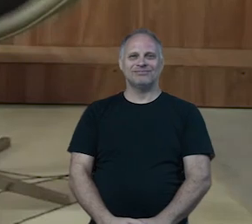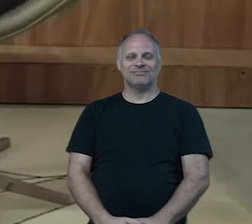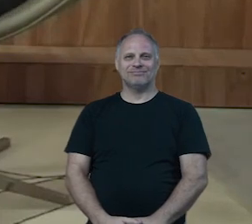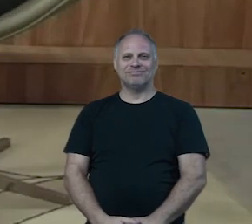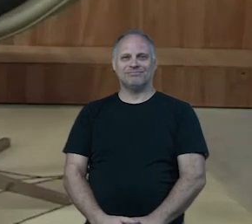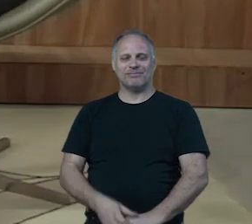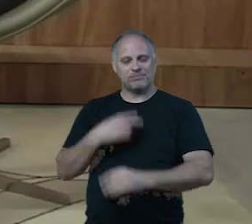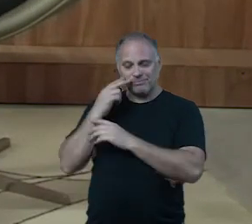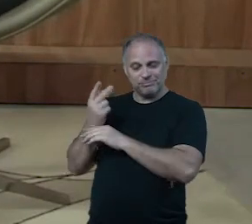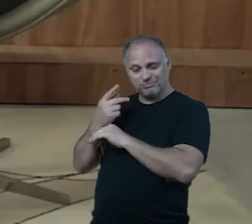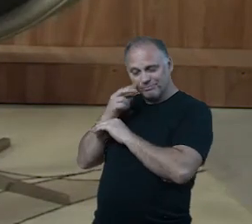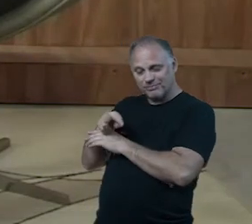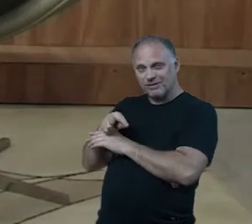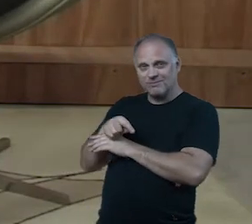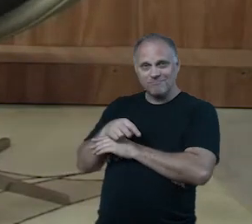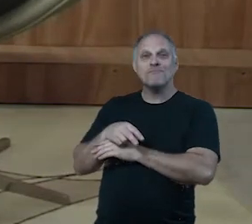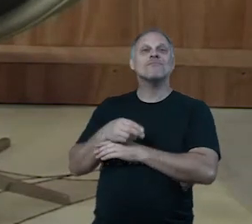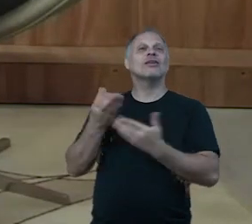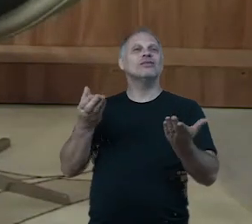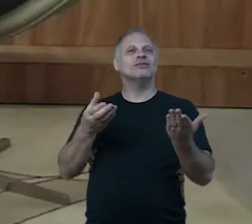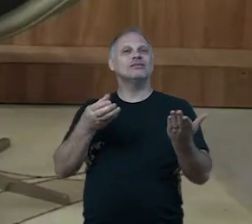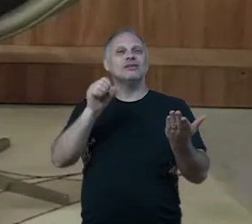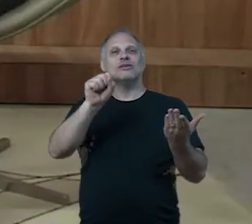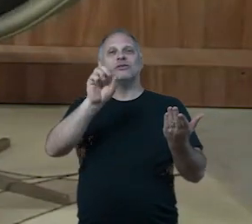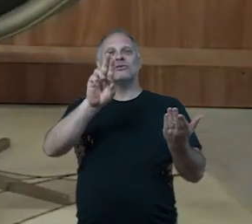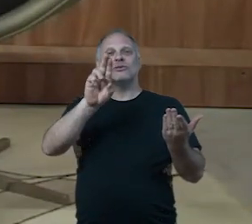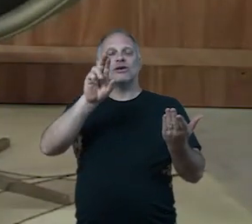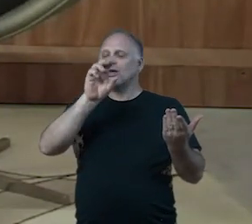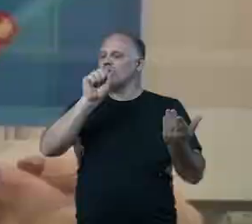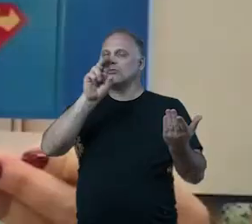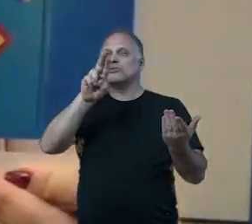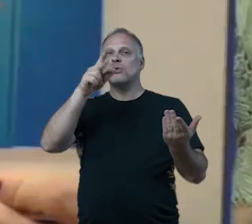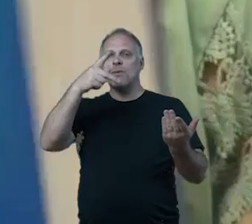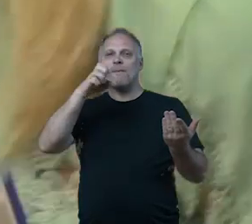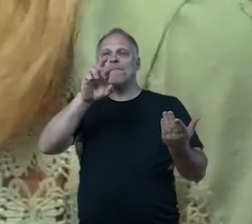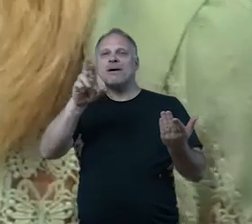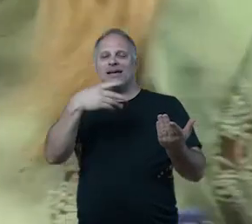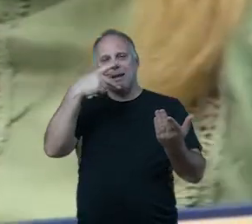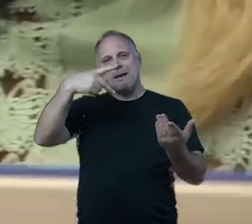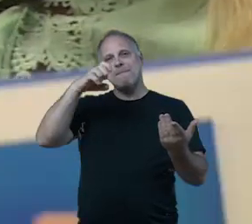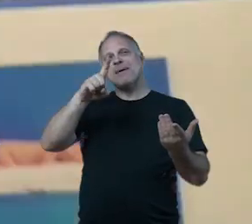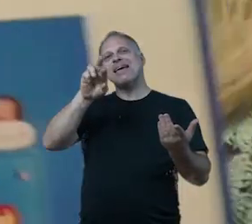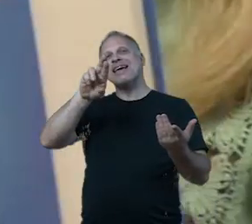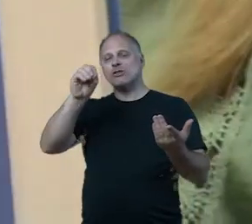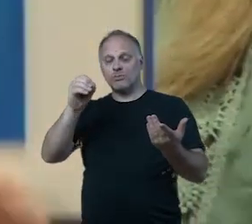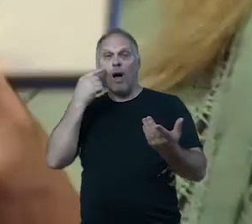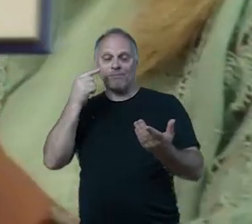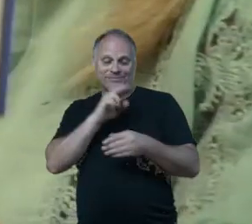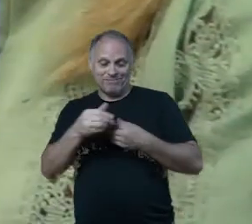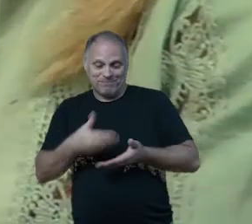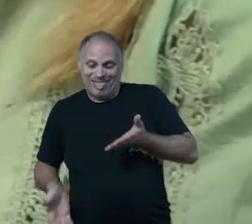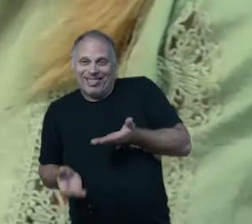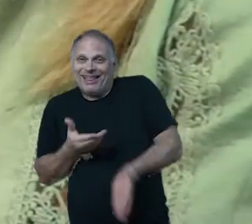Deixa eu dar uma olhadinha aqui. Super Pedro. Olha, gente, que amor isso aqui. Opa! Peraí que tá caindo do meu